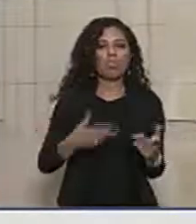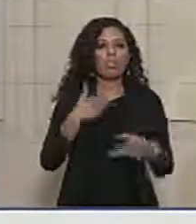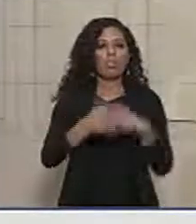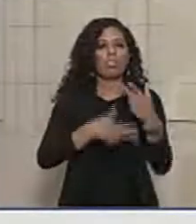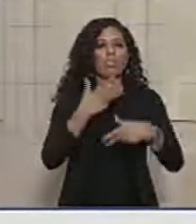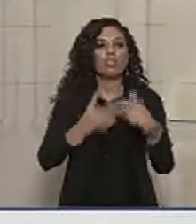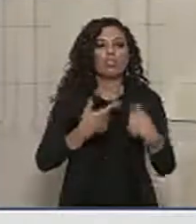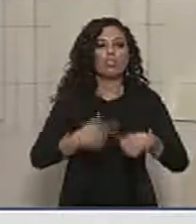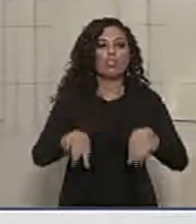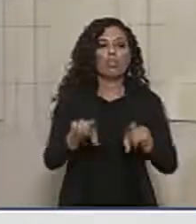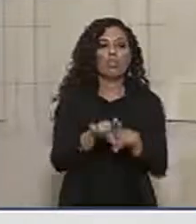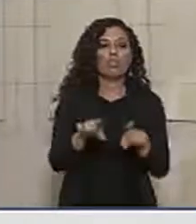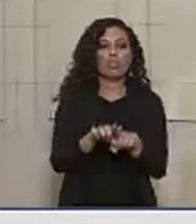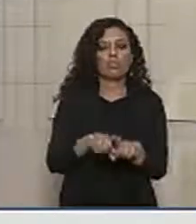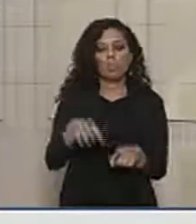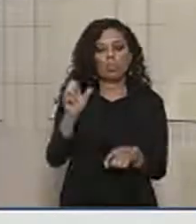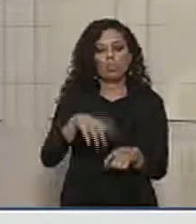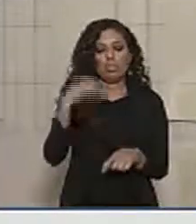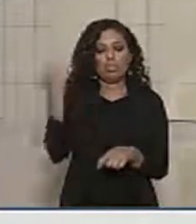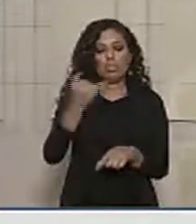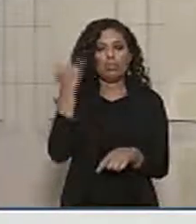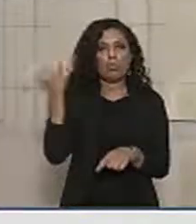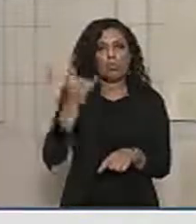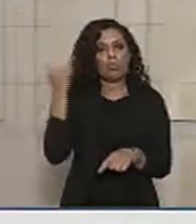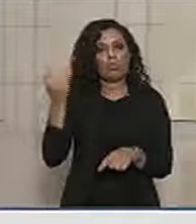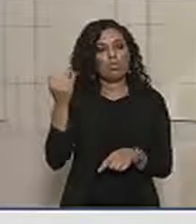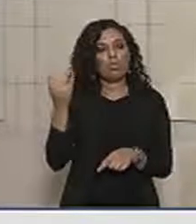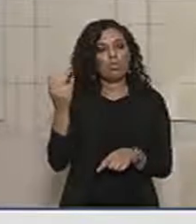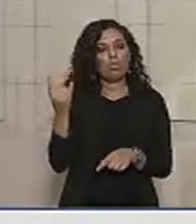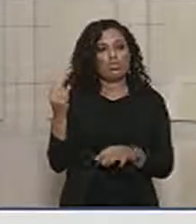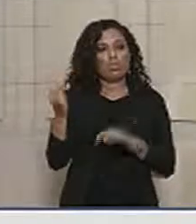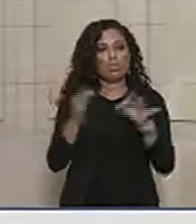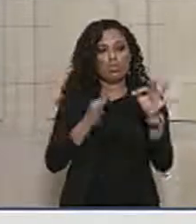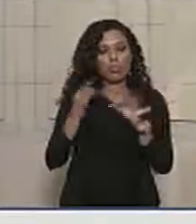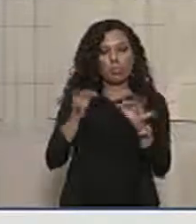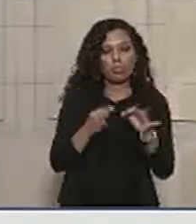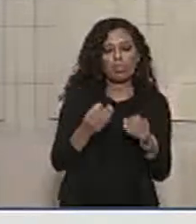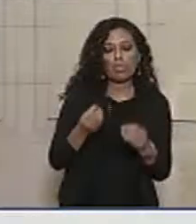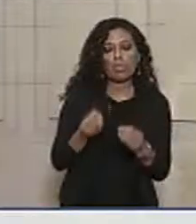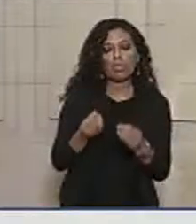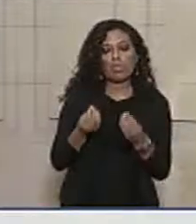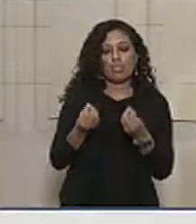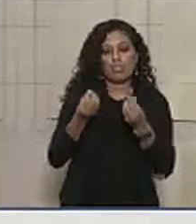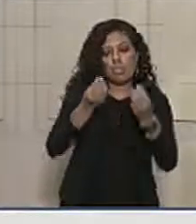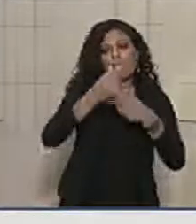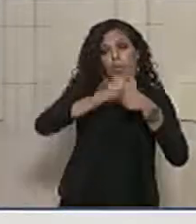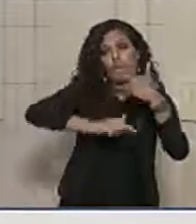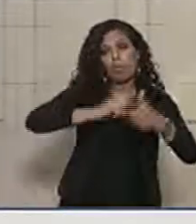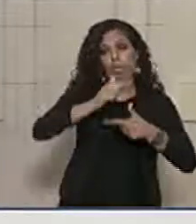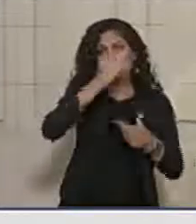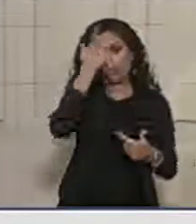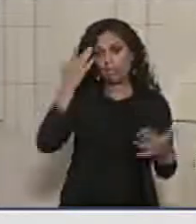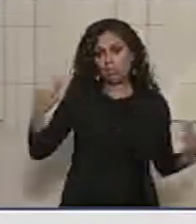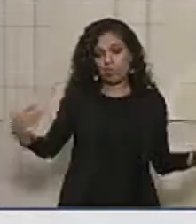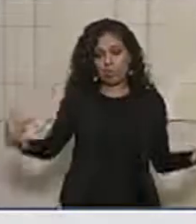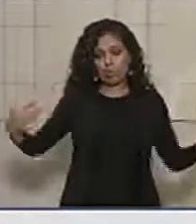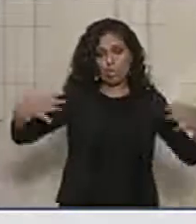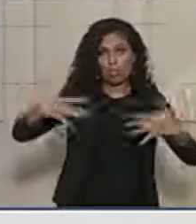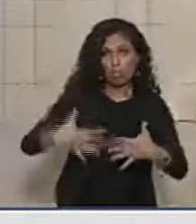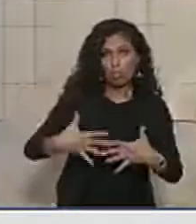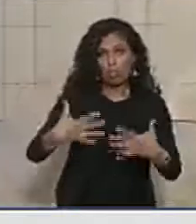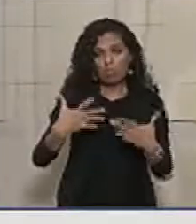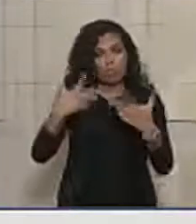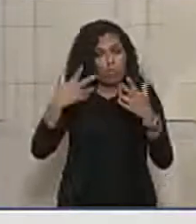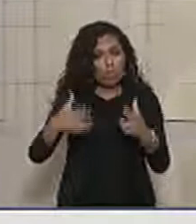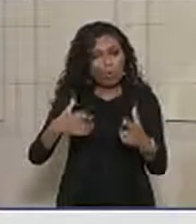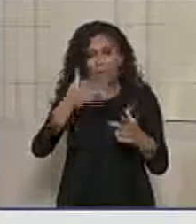também sobre a importância de oportunidades de emprego para os autistas. Assim como qualquer trabalhador,